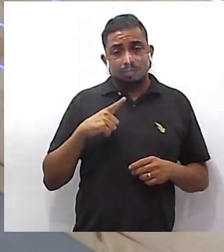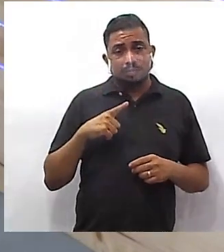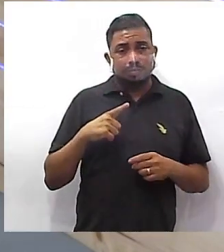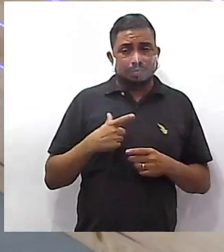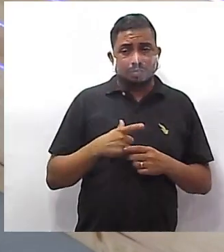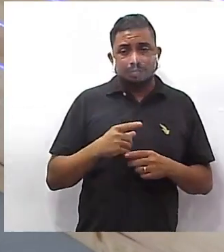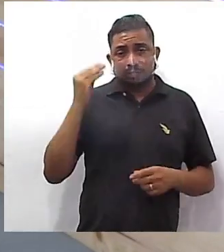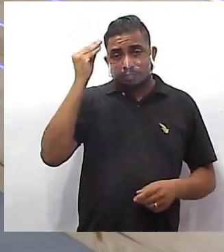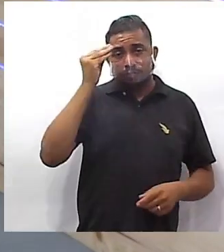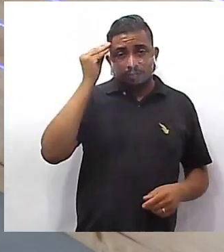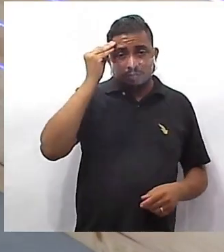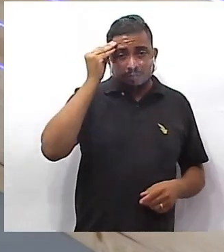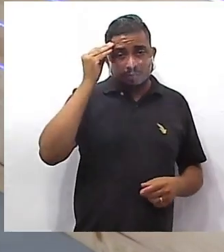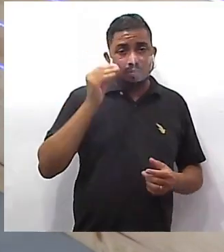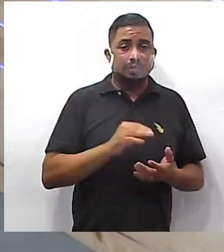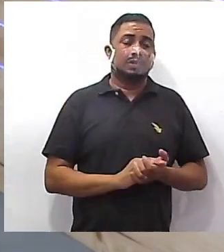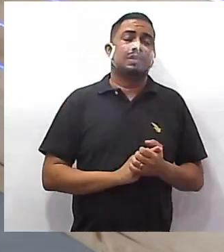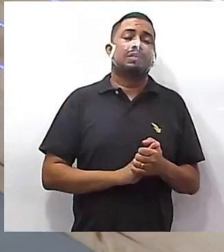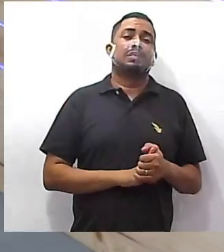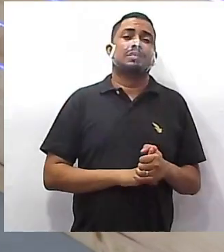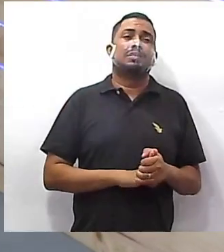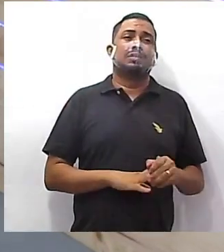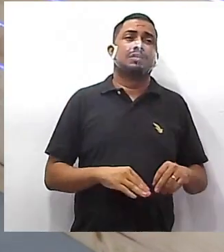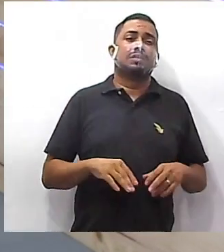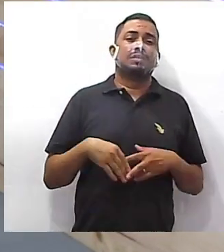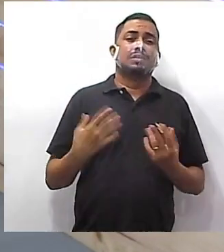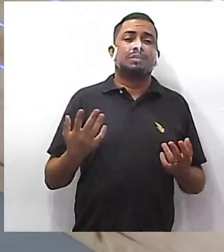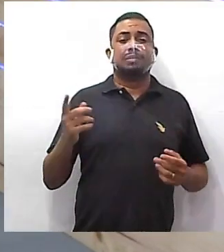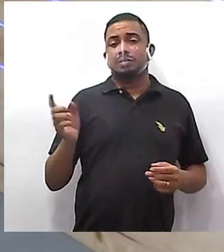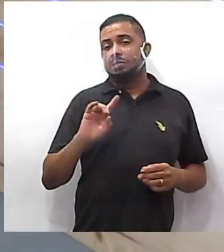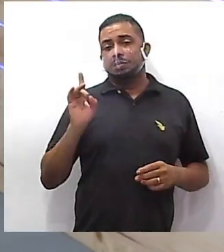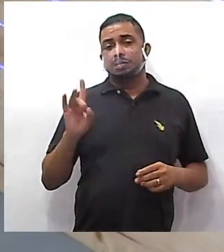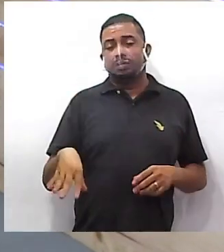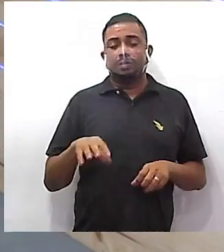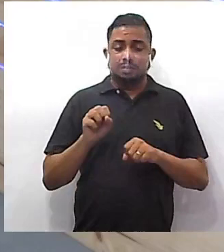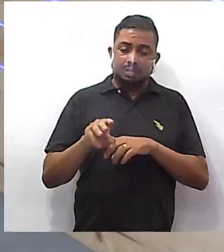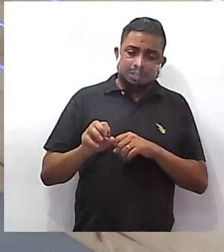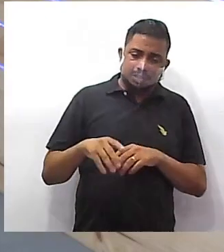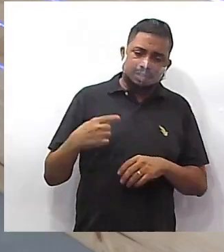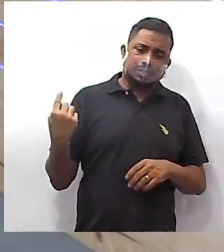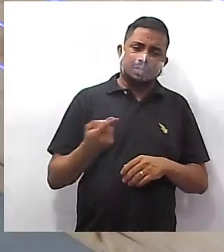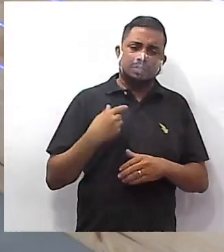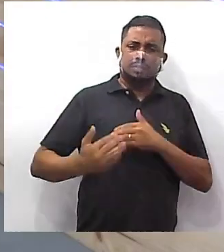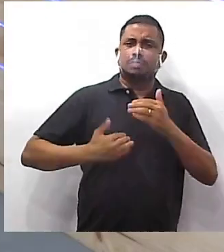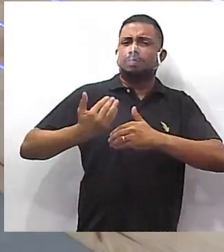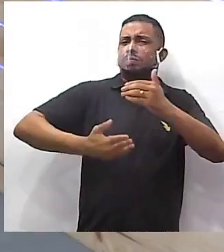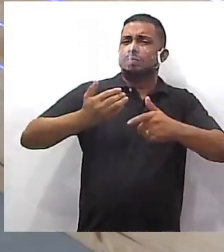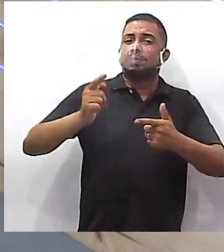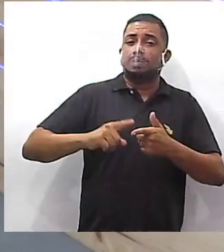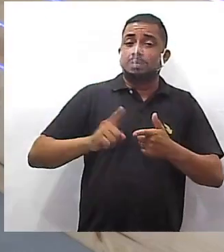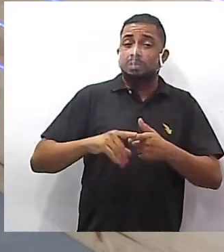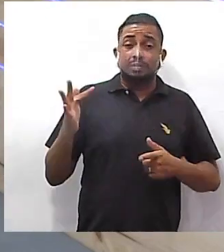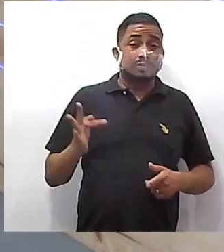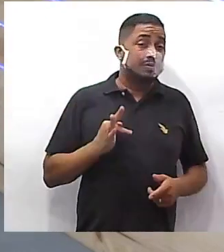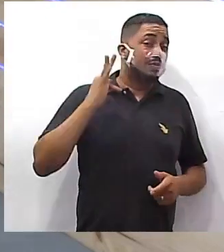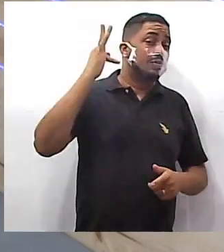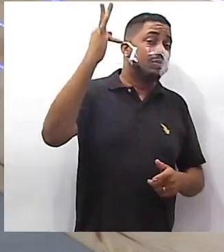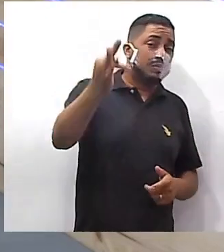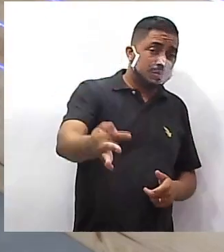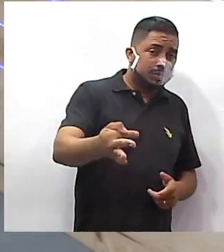termos consciência de não só ensinar nossas gerações, como as futuras gerações,